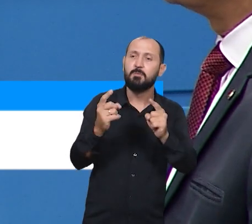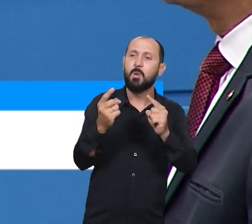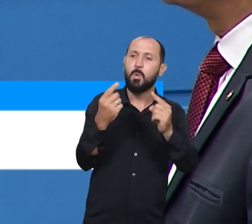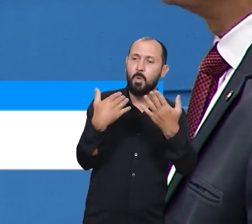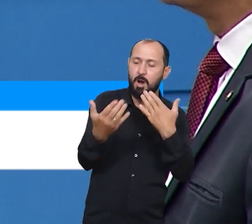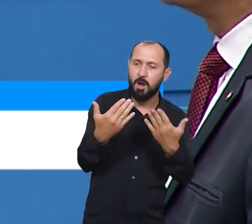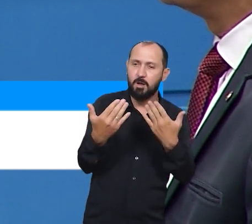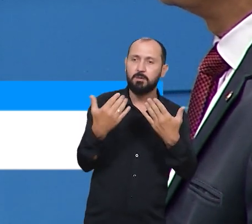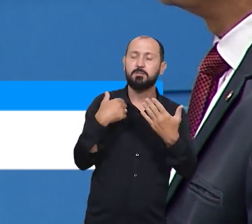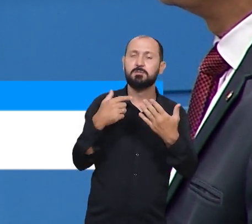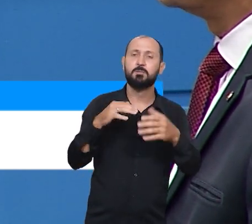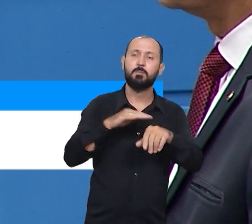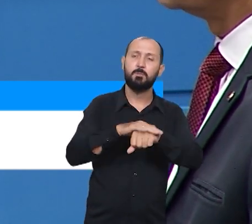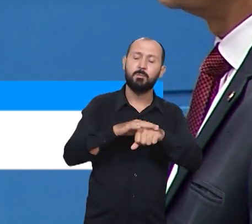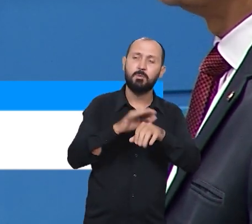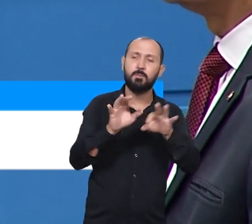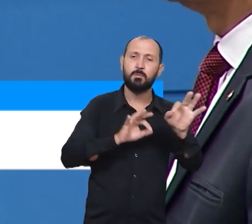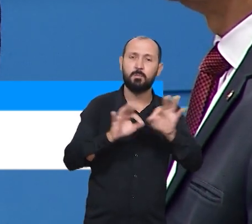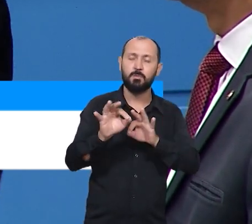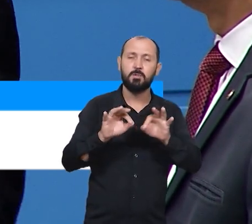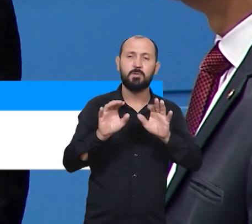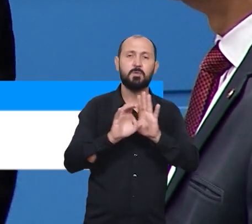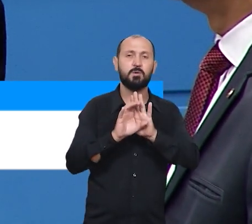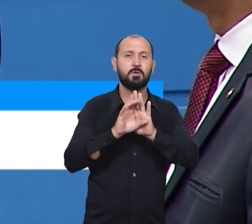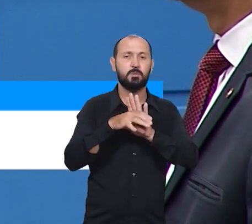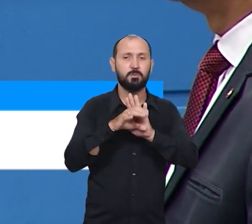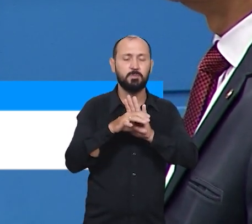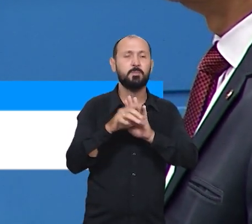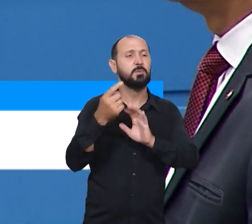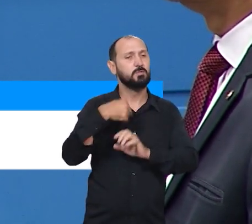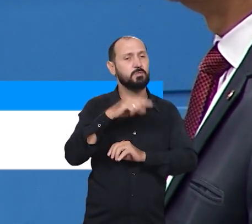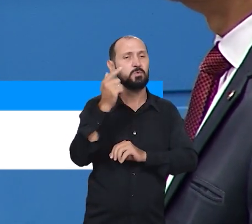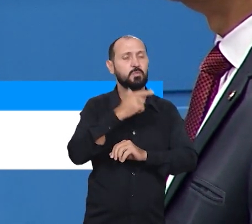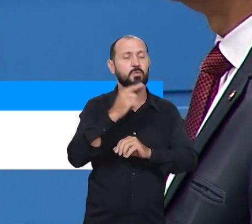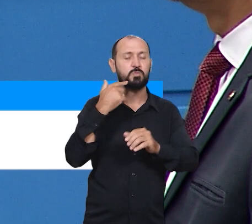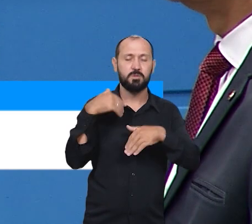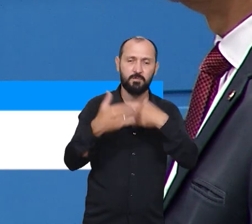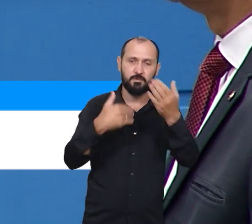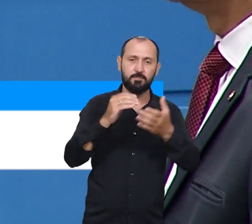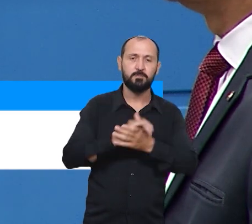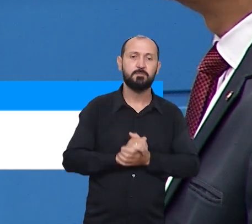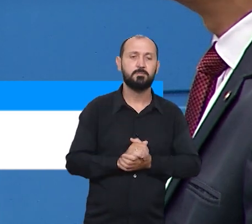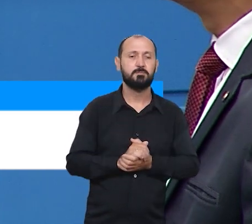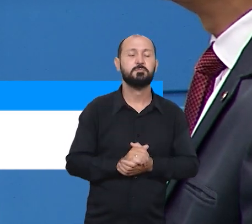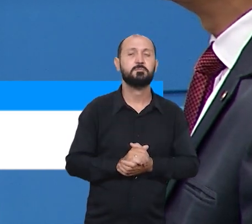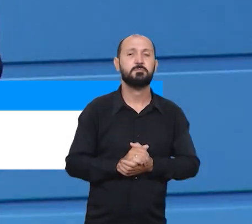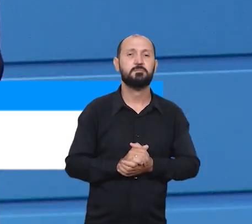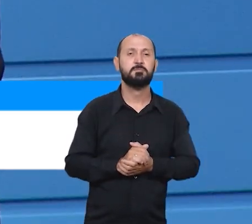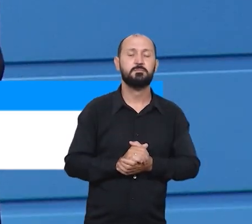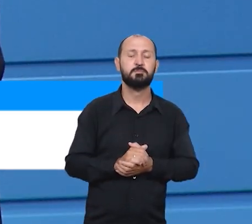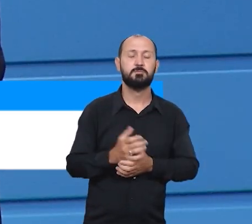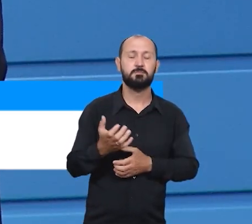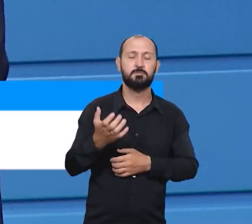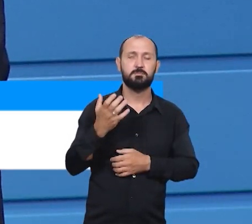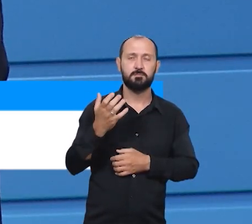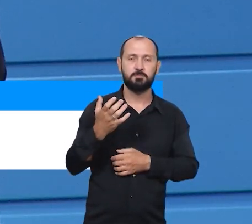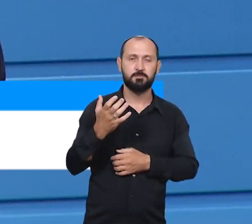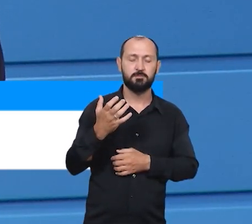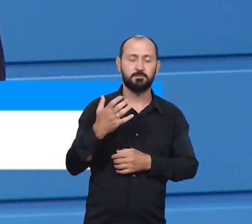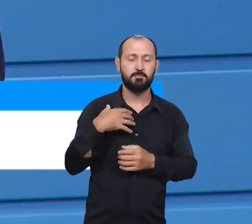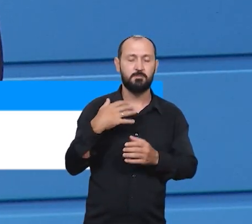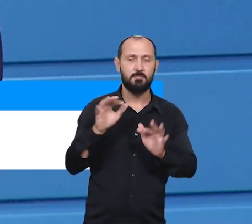sempre disposto ao diálogo, na construção dos consensos para que a gente pudesse avançar. Eu quero deixar